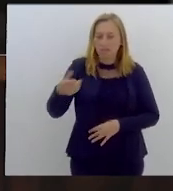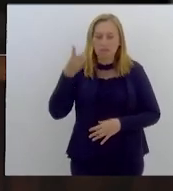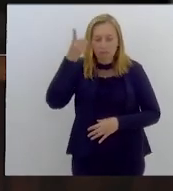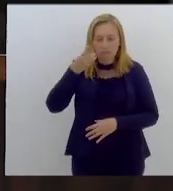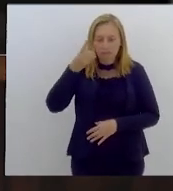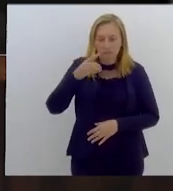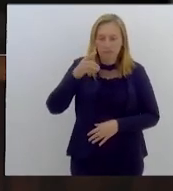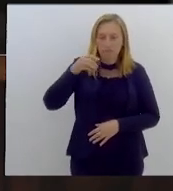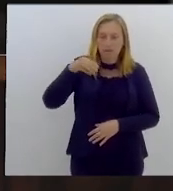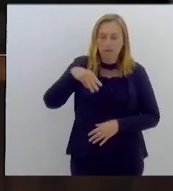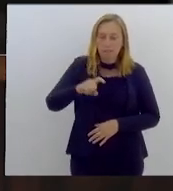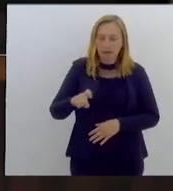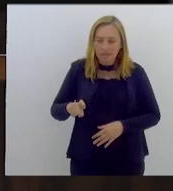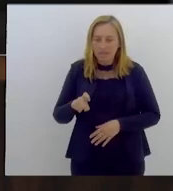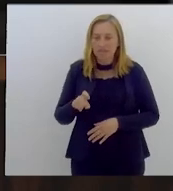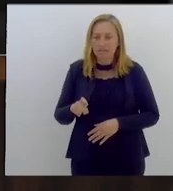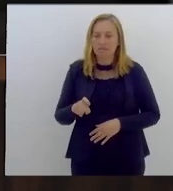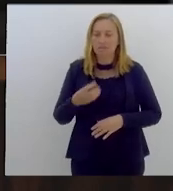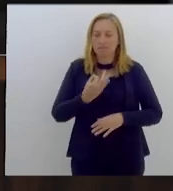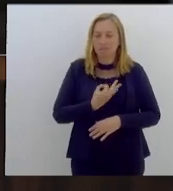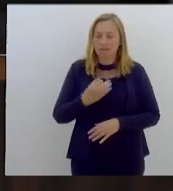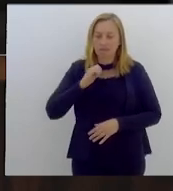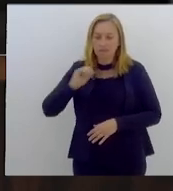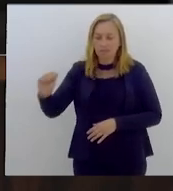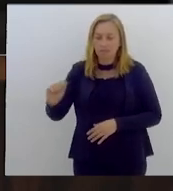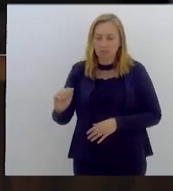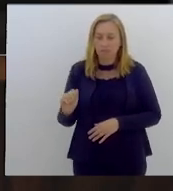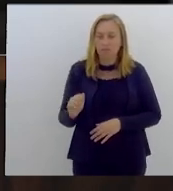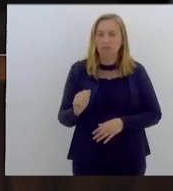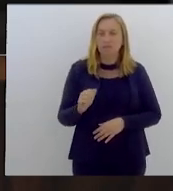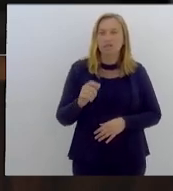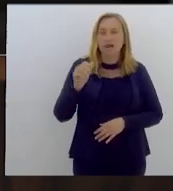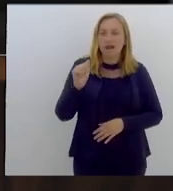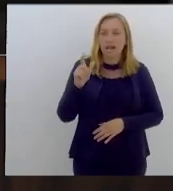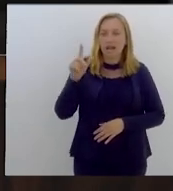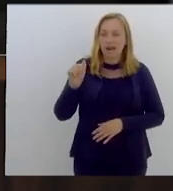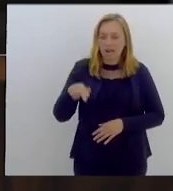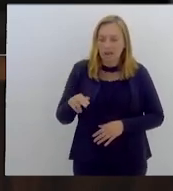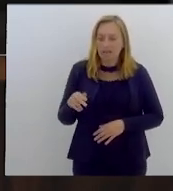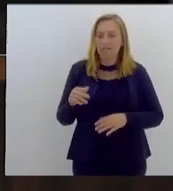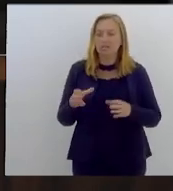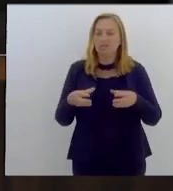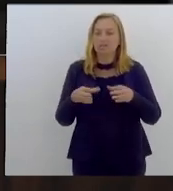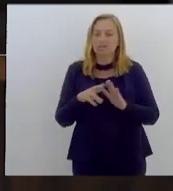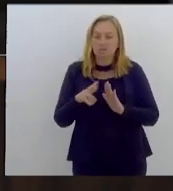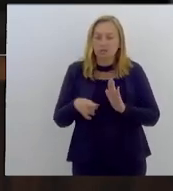Max Leno, concede medalha Tiradentes ao tipo diploma ao senhor Alain Borges Nogueira, parecida da Comissão de